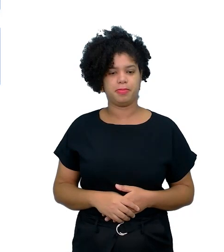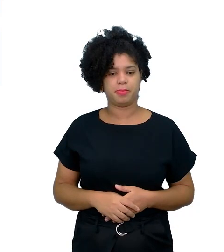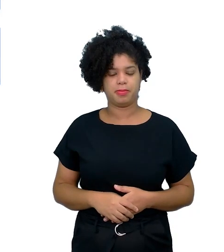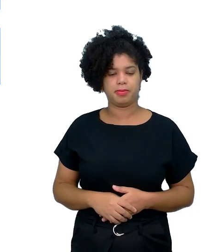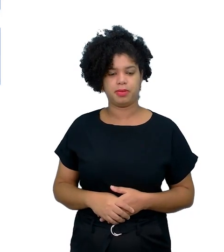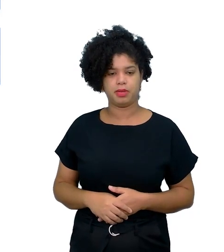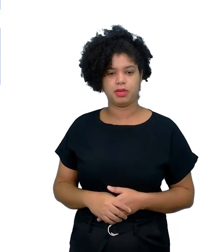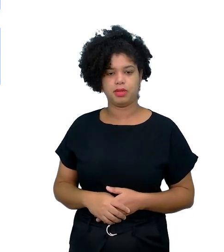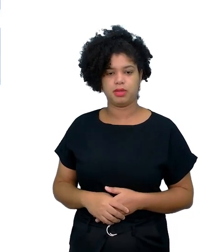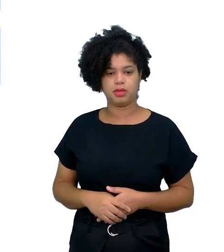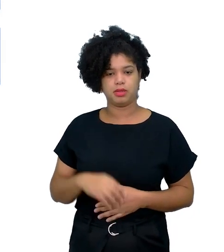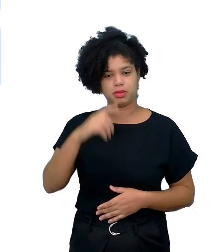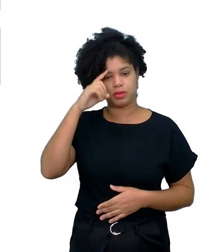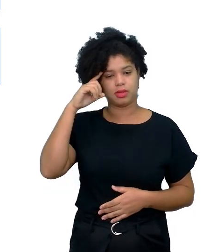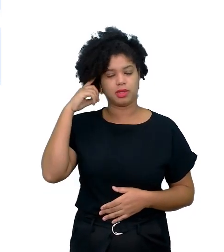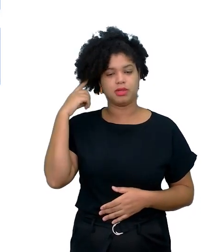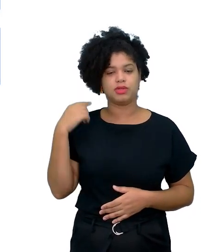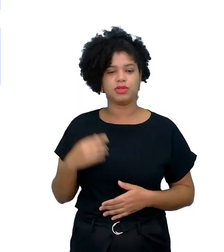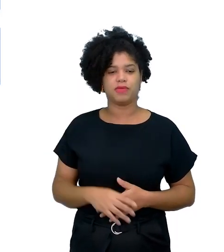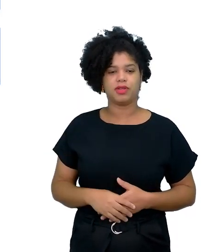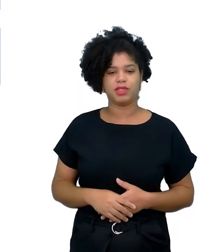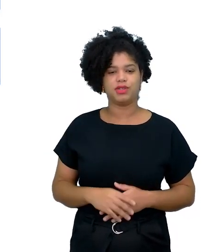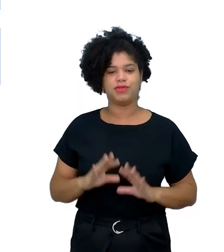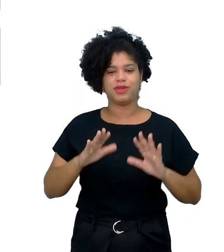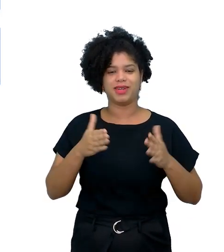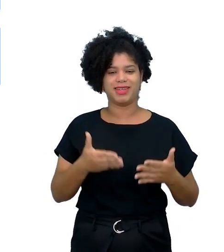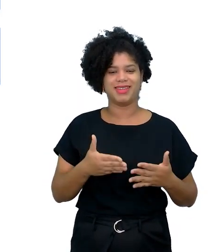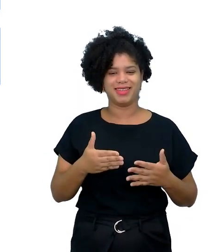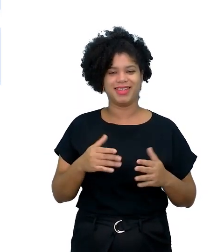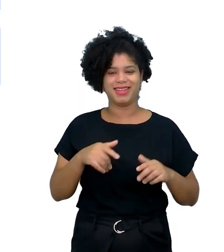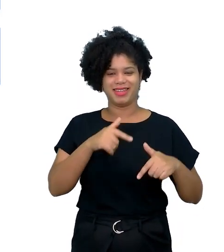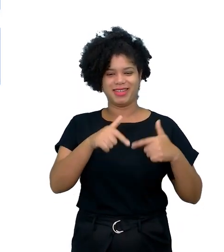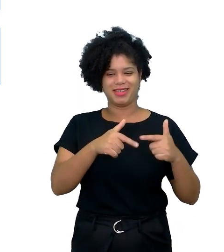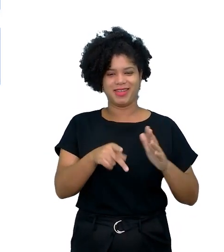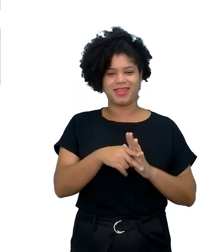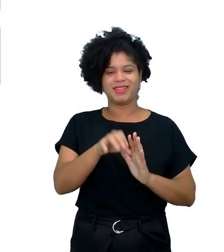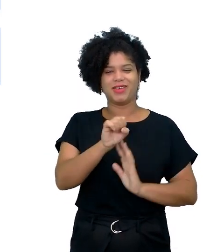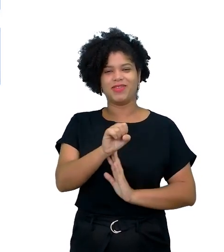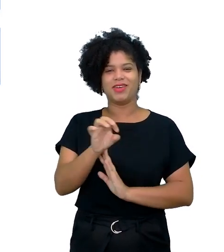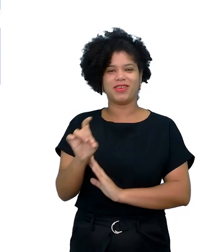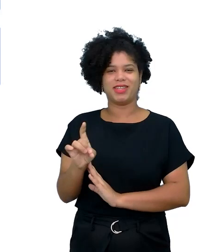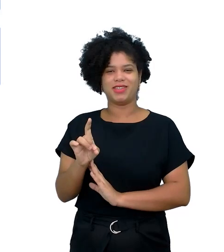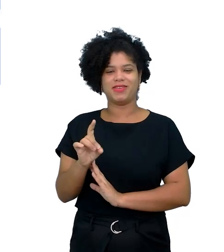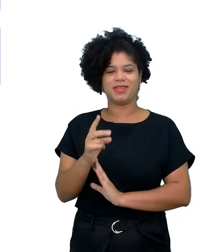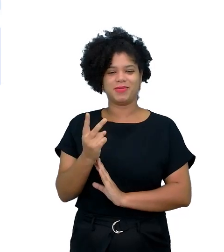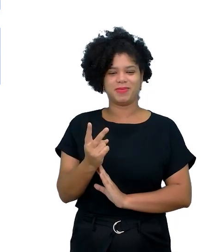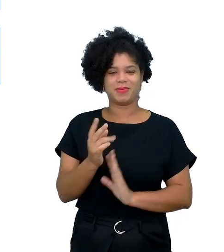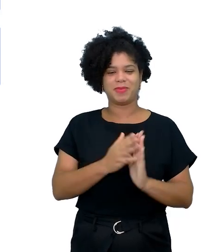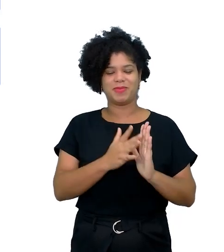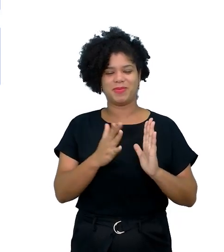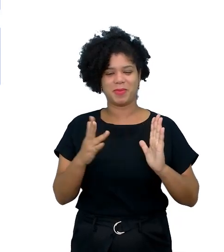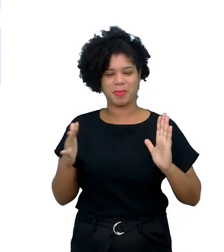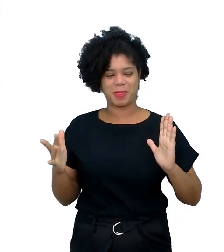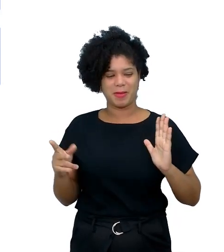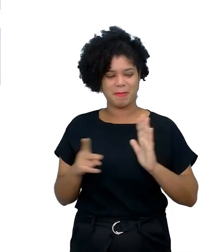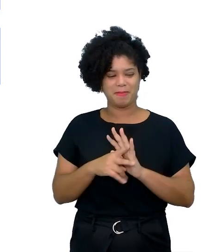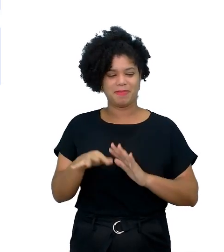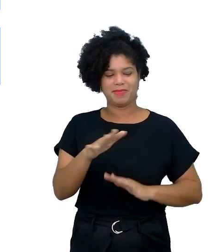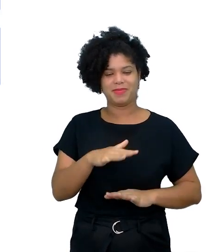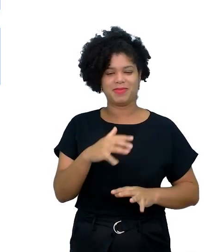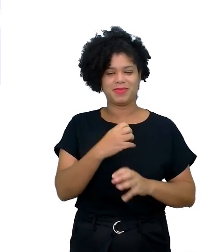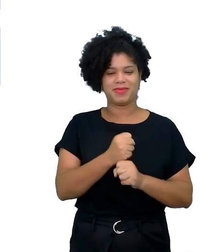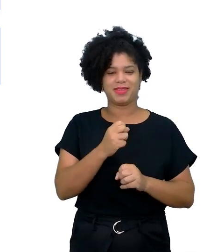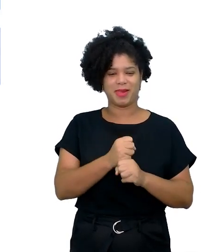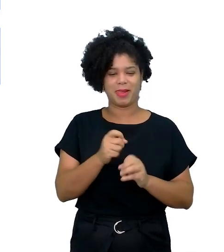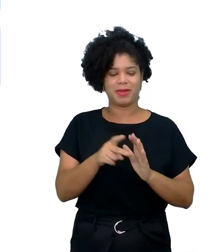Bem, aqui, né, recuperando as discussões sobre as operações no campo aditivo, que vimos